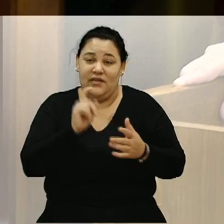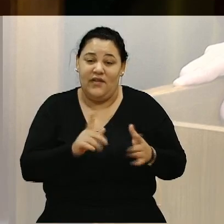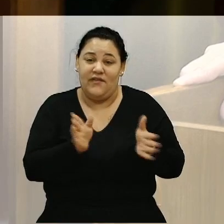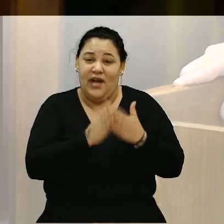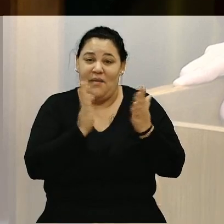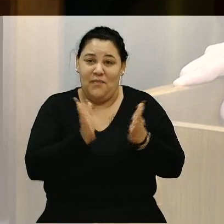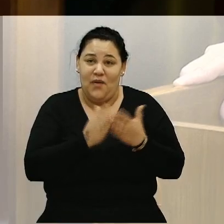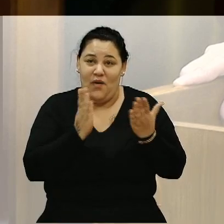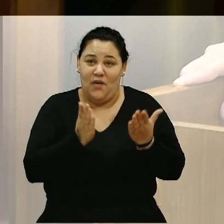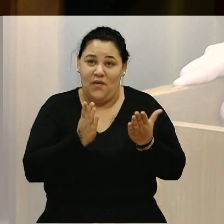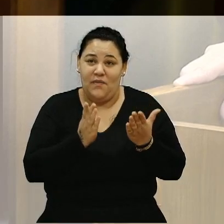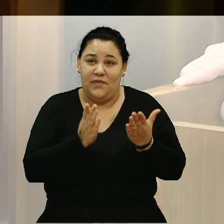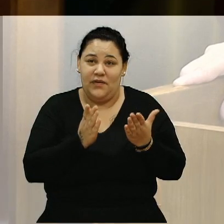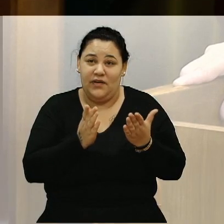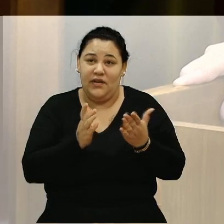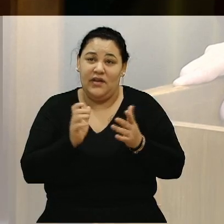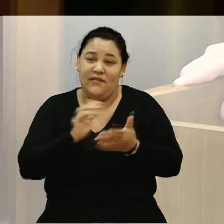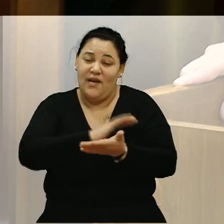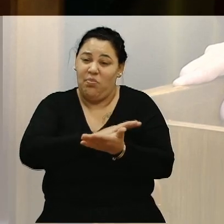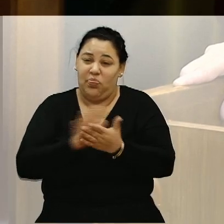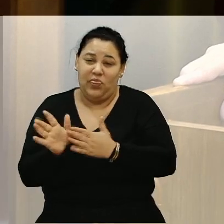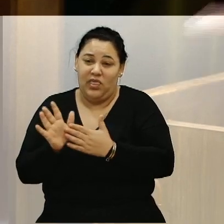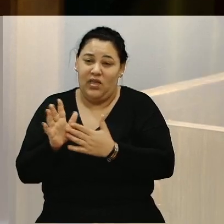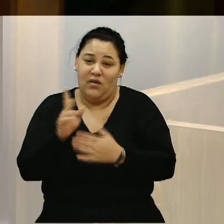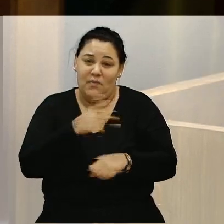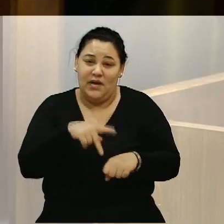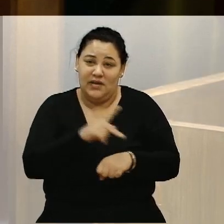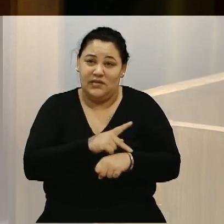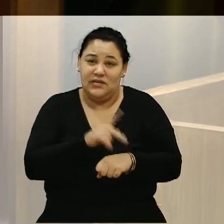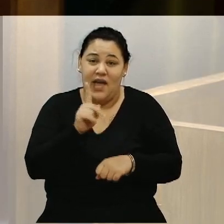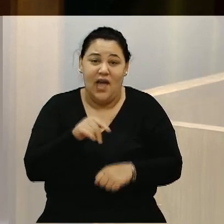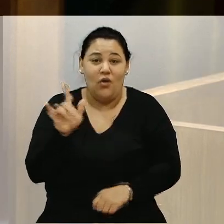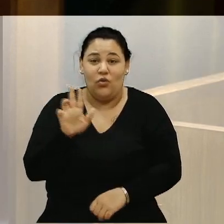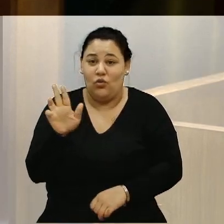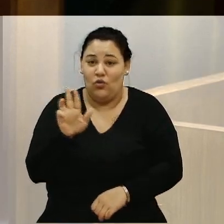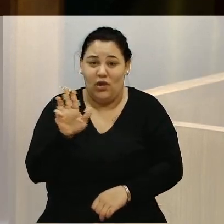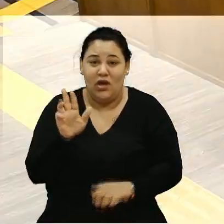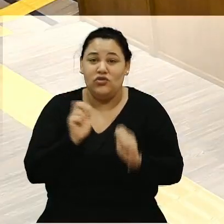é o presidente Lula. E juntamente com o PT. Era isso, senhor presidente. Muito obrigado.